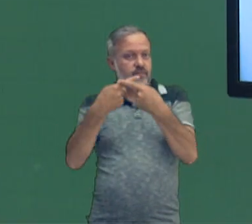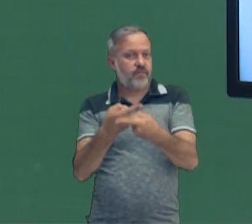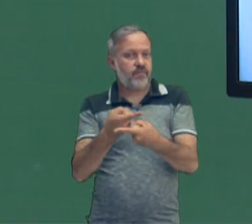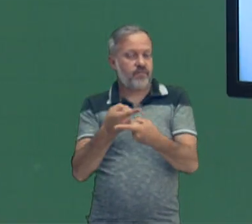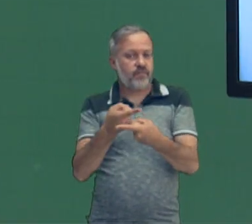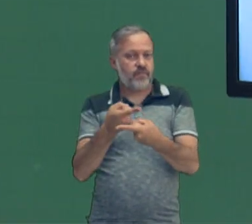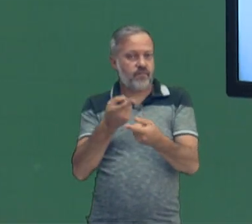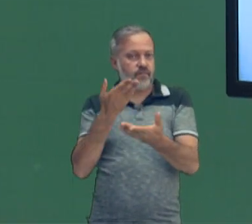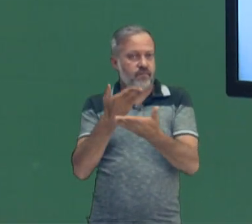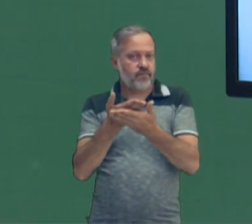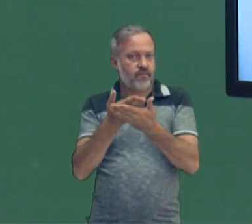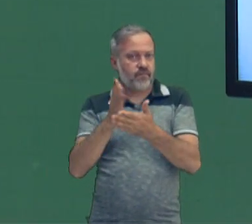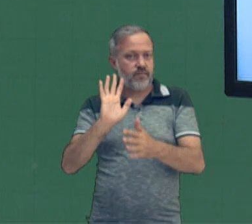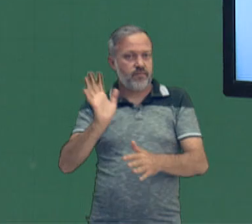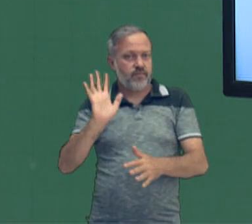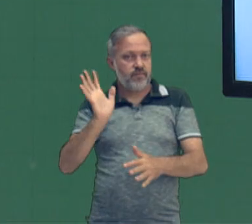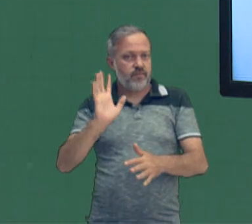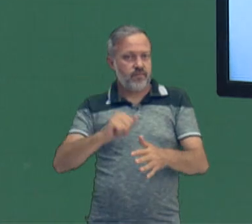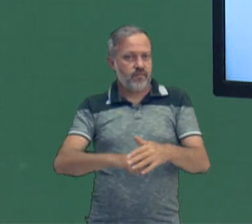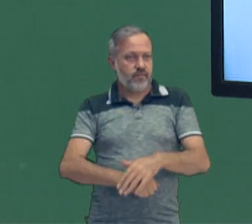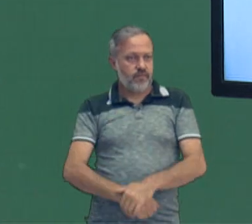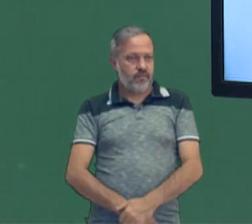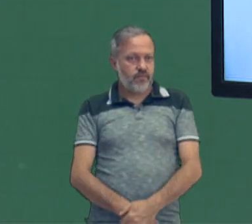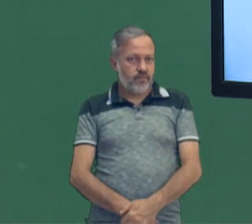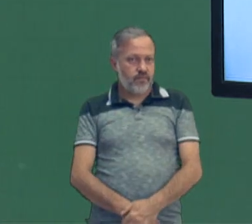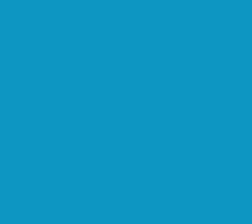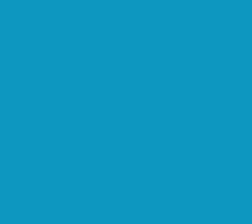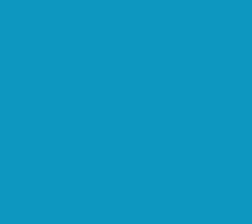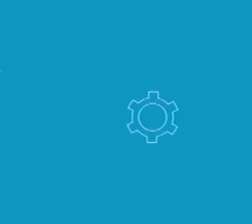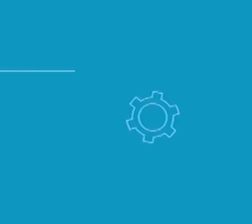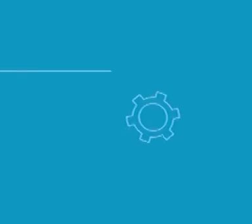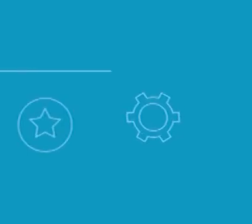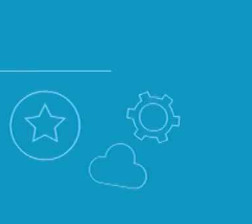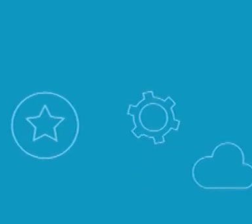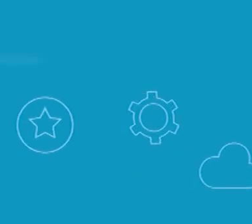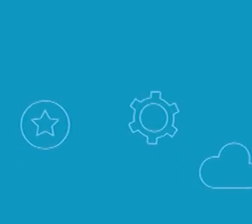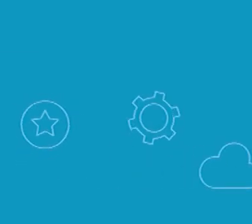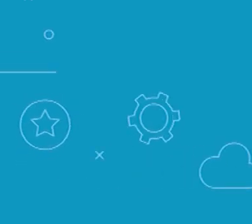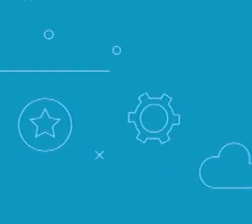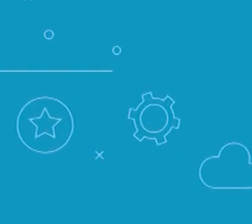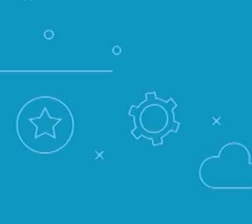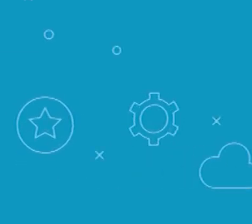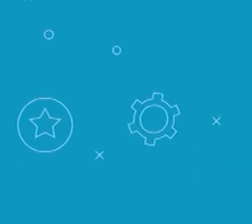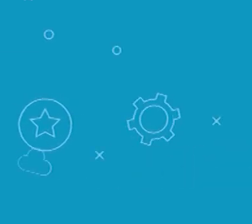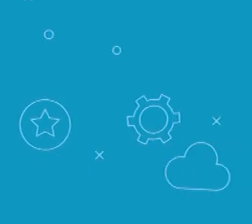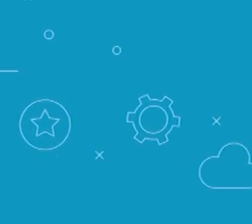bons estudos. Tamo junto. Valeu?